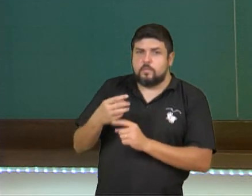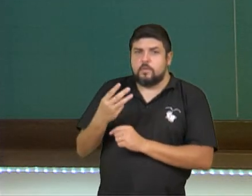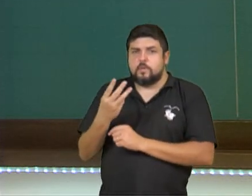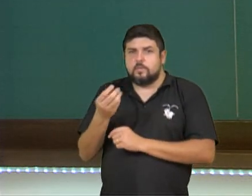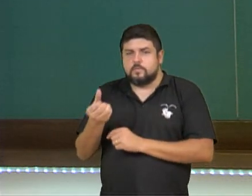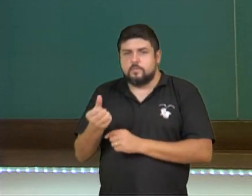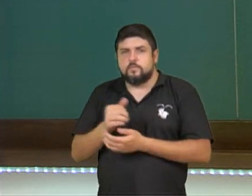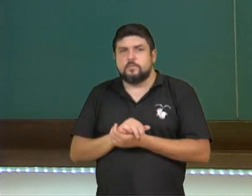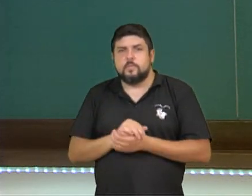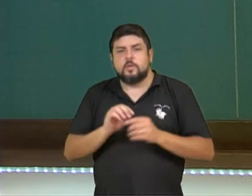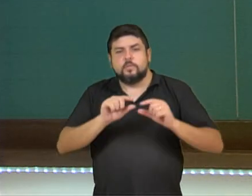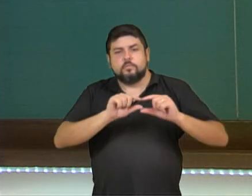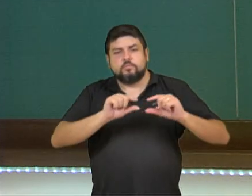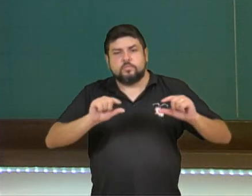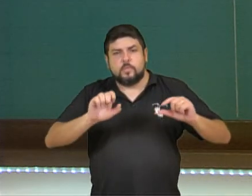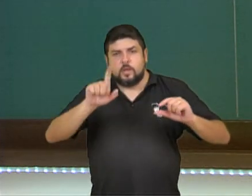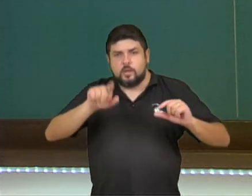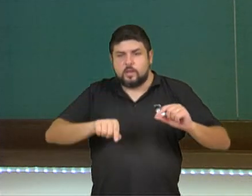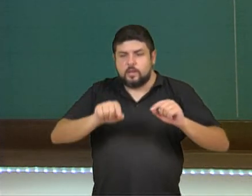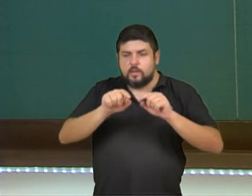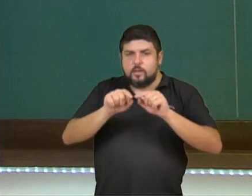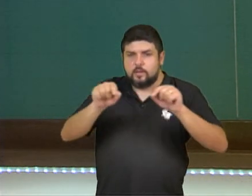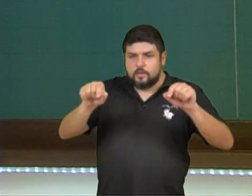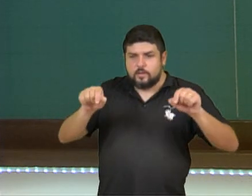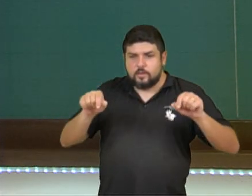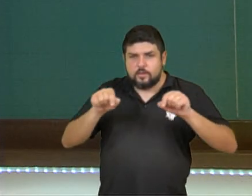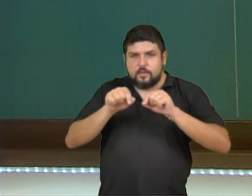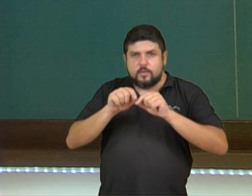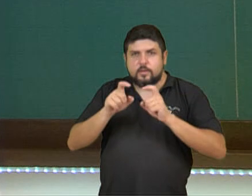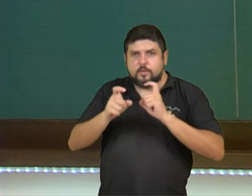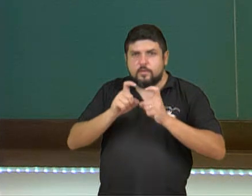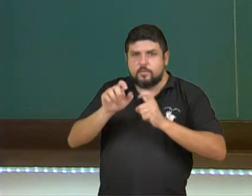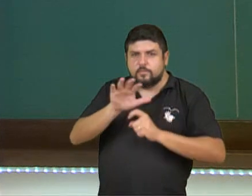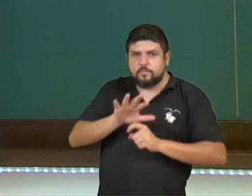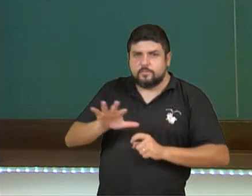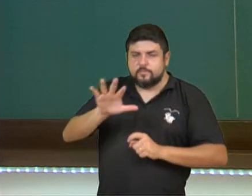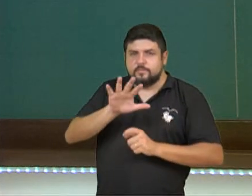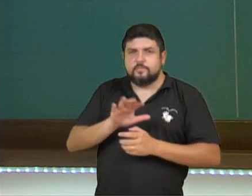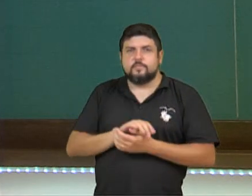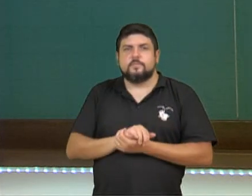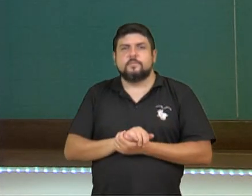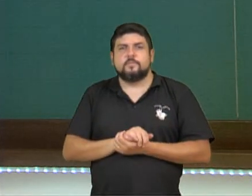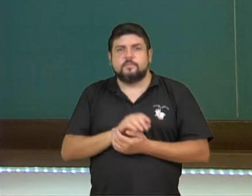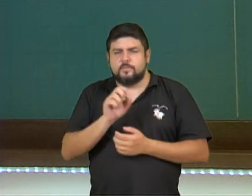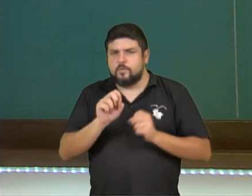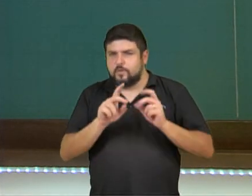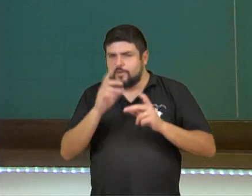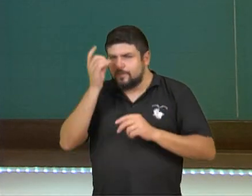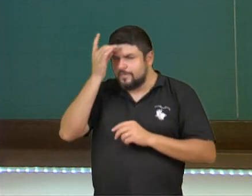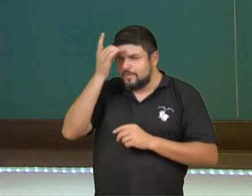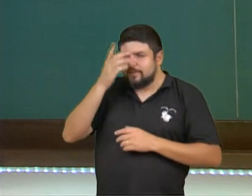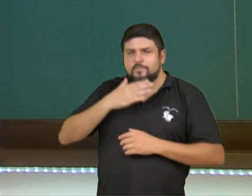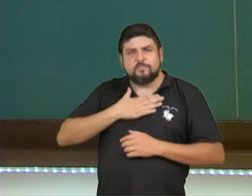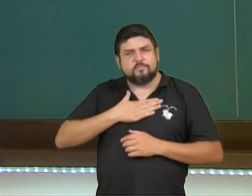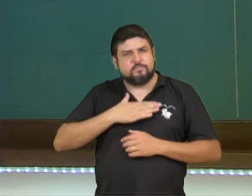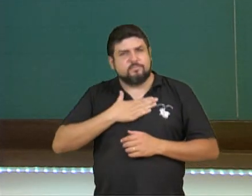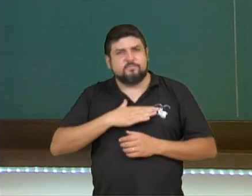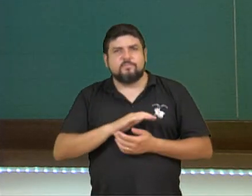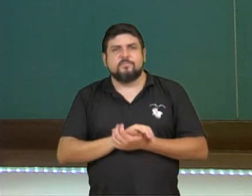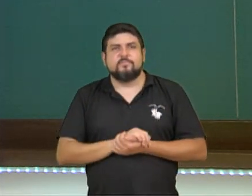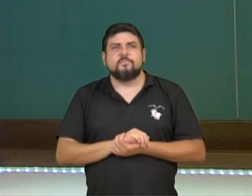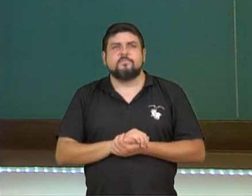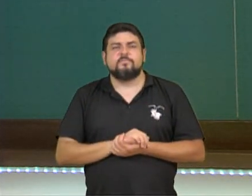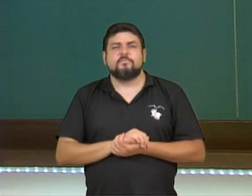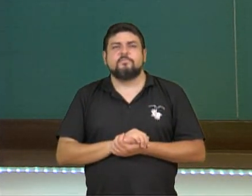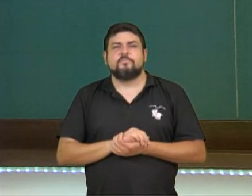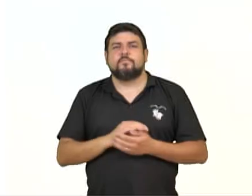a expressão que me dá a área da sala de reuniões, ok? Fácil? Ah, é tranquilo, né, gente?